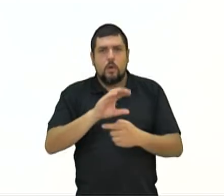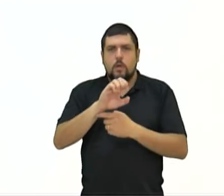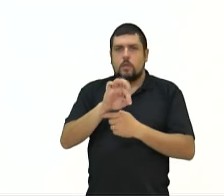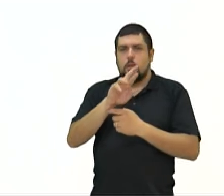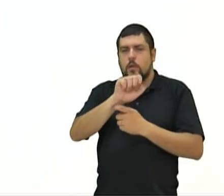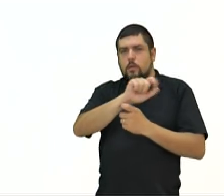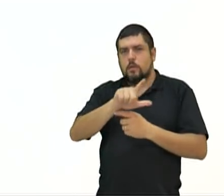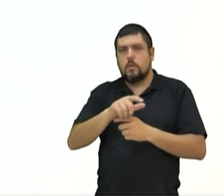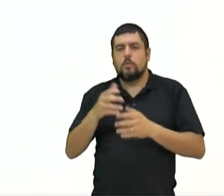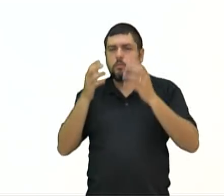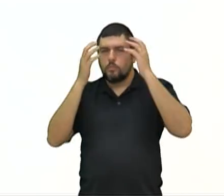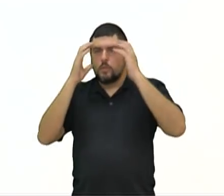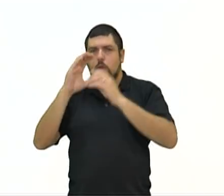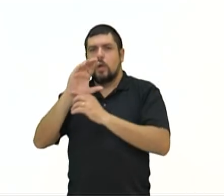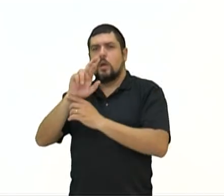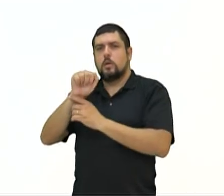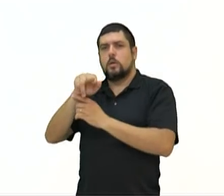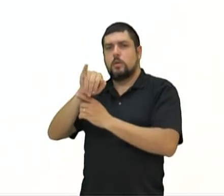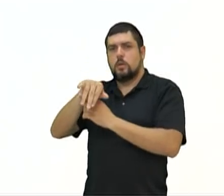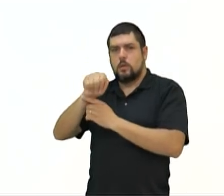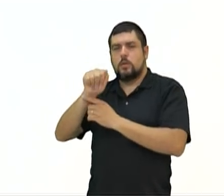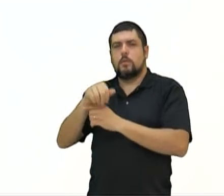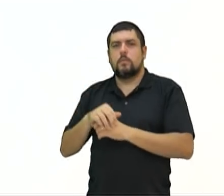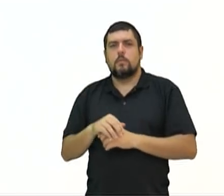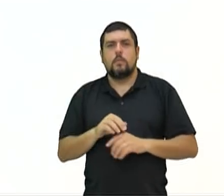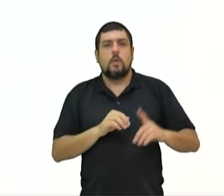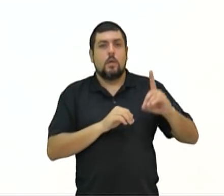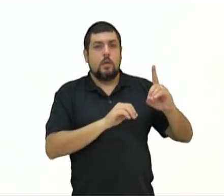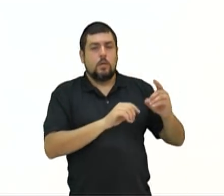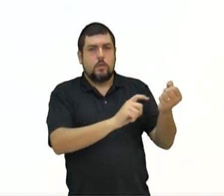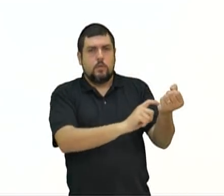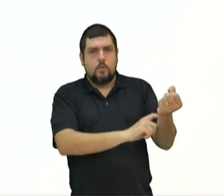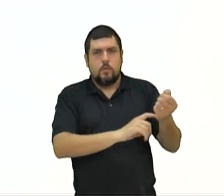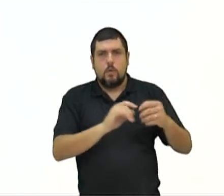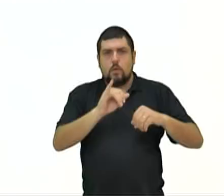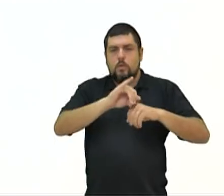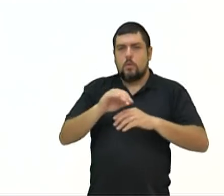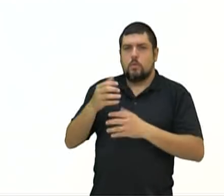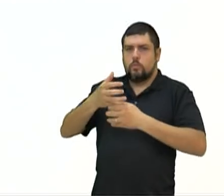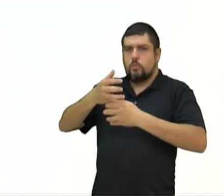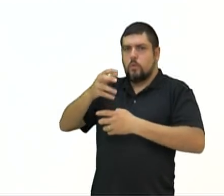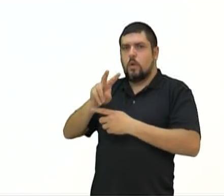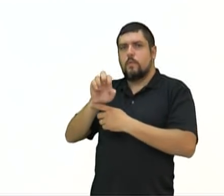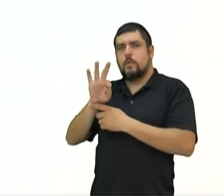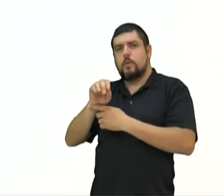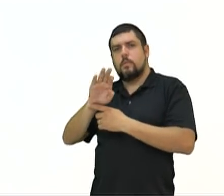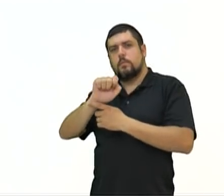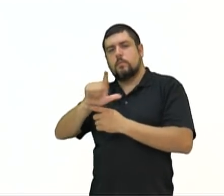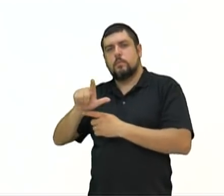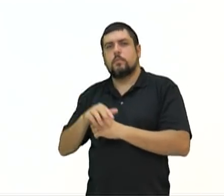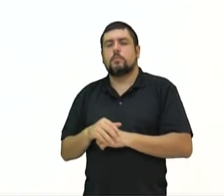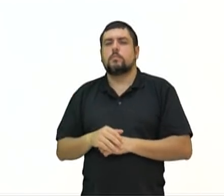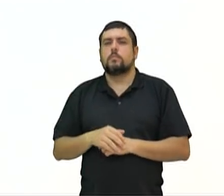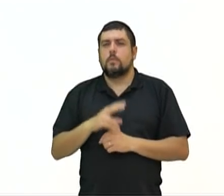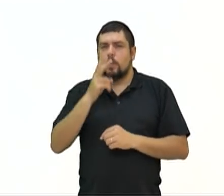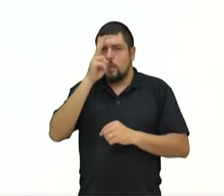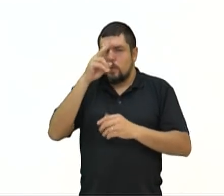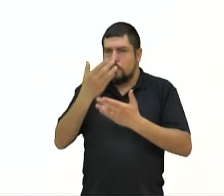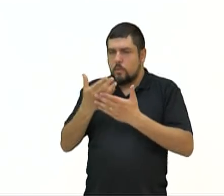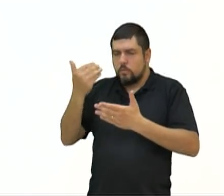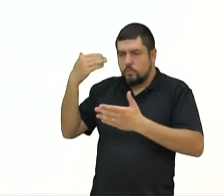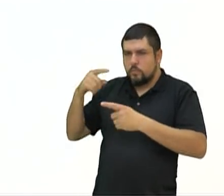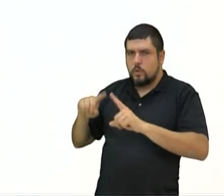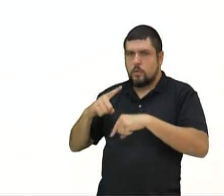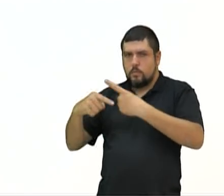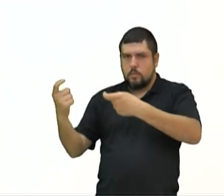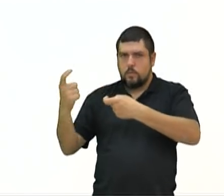caixa craniana. Ou letra D, sistema nervoso central e coluna vertebral. Pensa um pouquinho, relembra as nossas aulas e daqui a